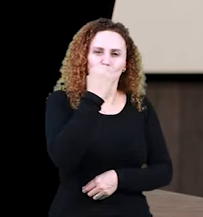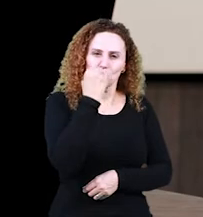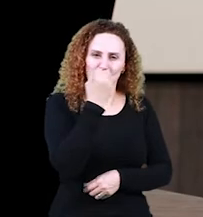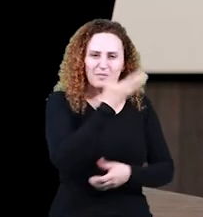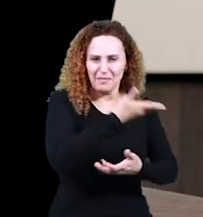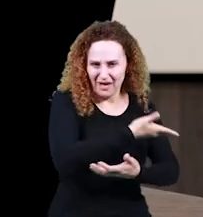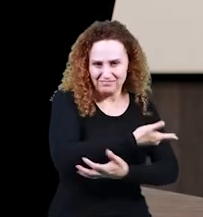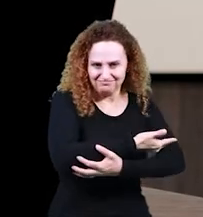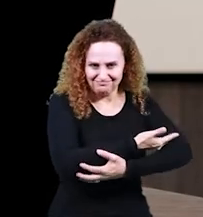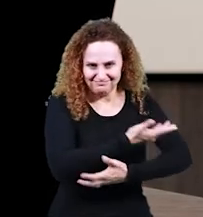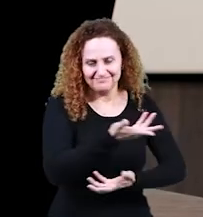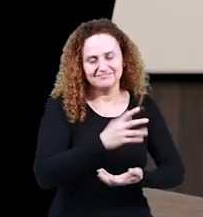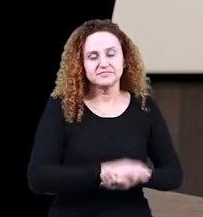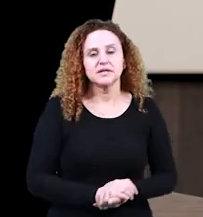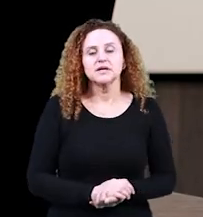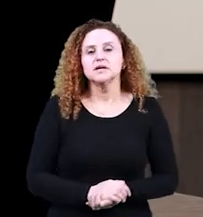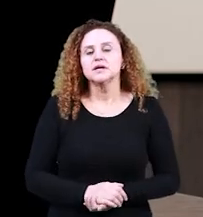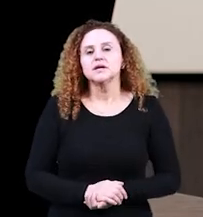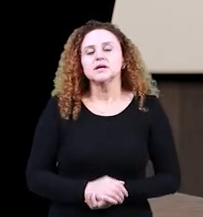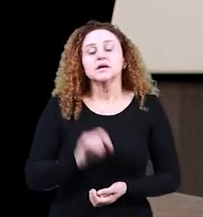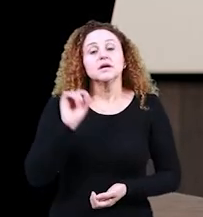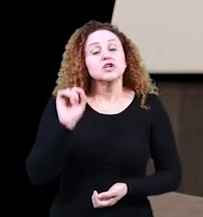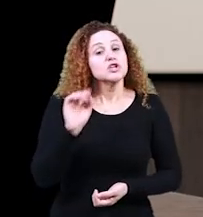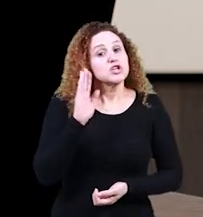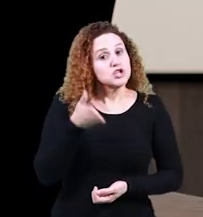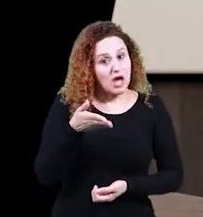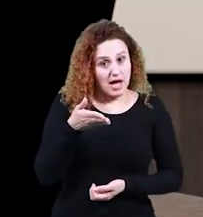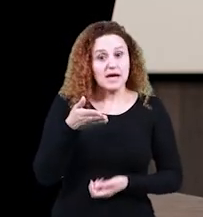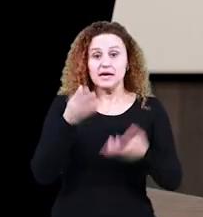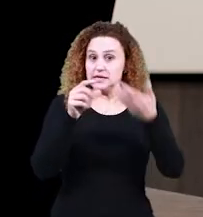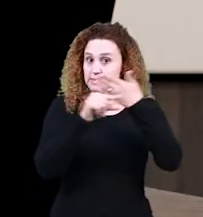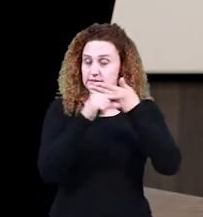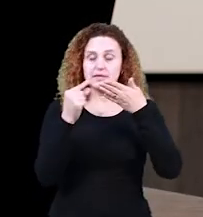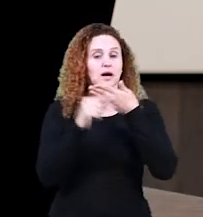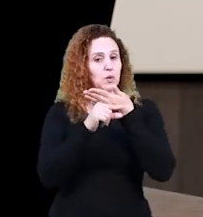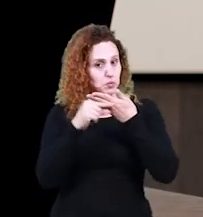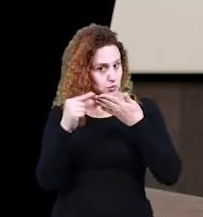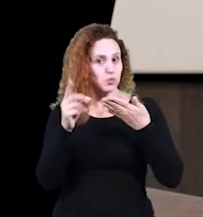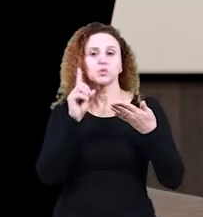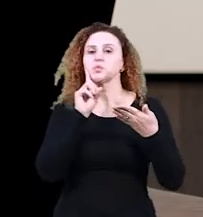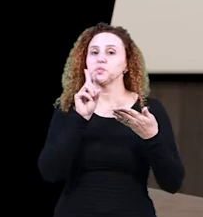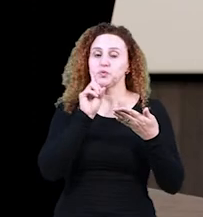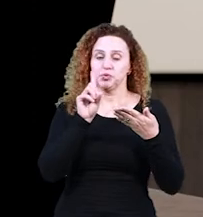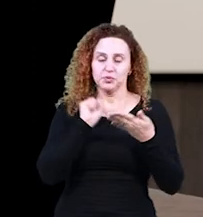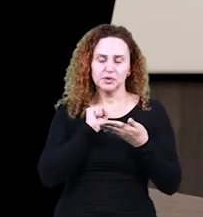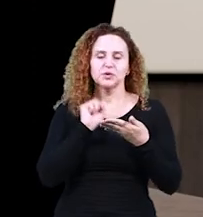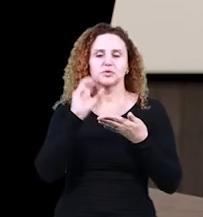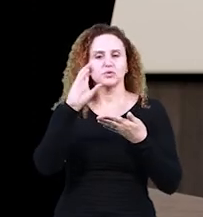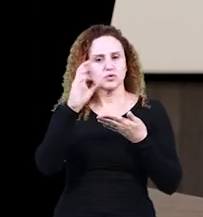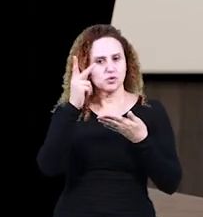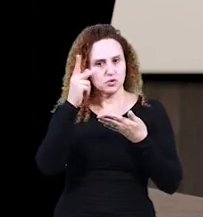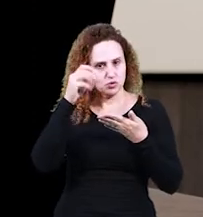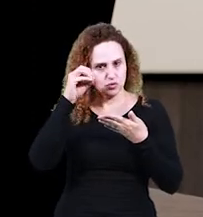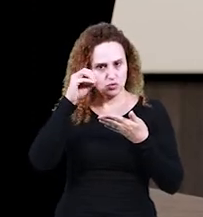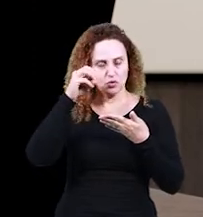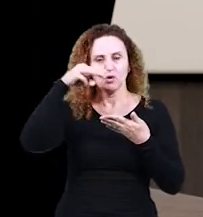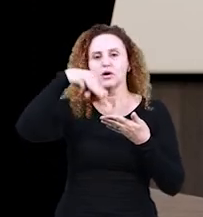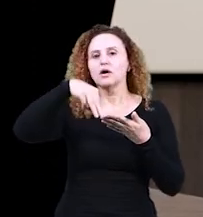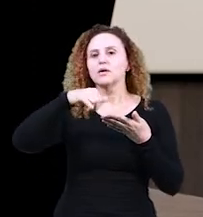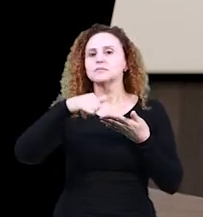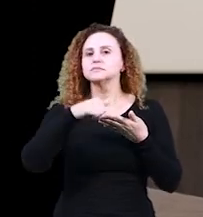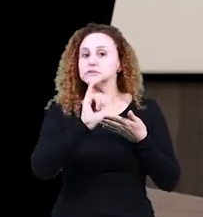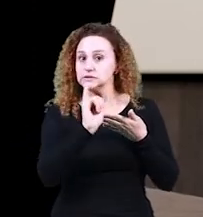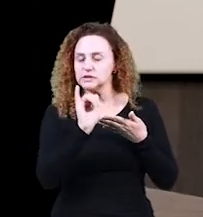para cada estimular teria uma resposta o shampoo que vai se opor a essa visão comportamentalista da linguagem e